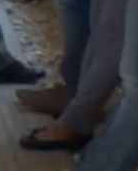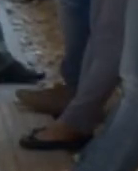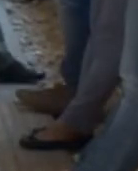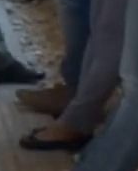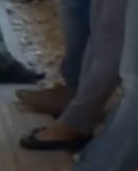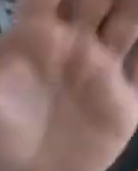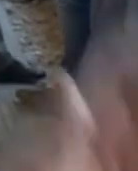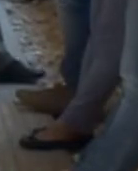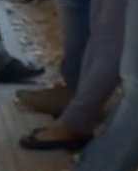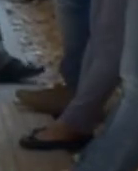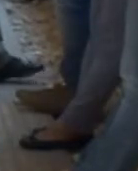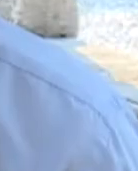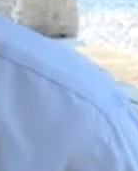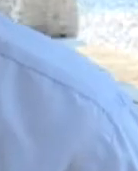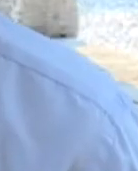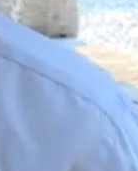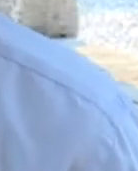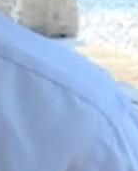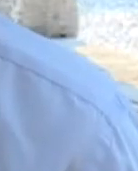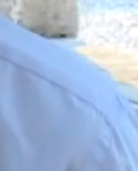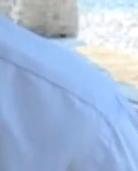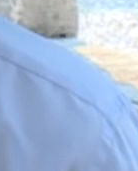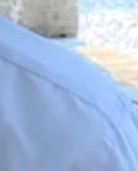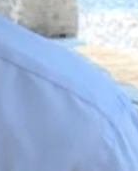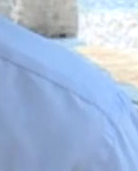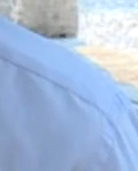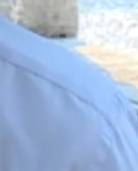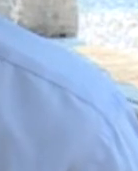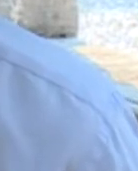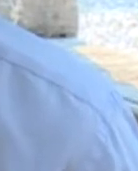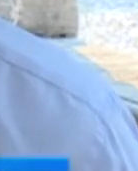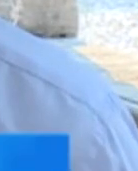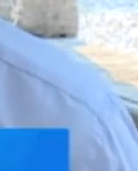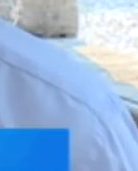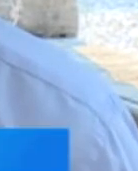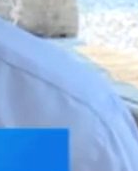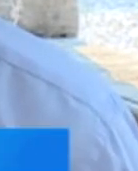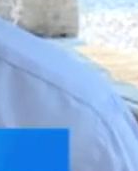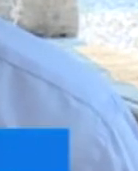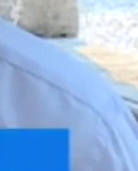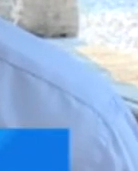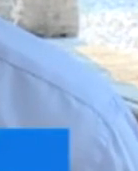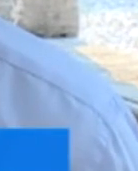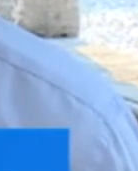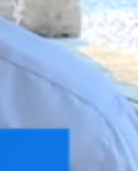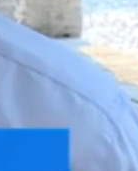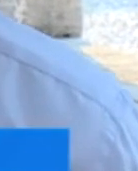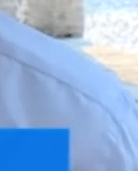nós vamos acolher e que nós vamos colaborar com ele. E eu acho que o futuro da Diocese passa por aí,